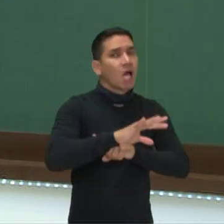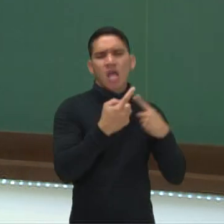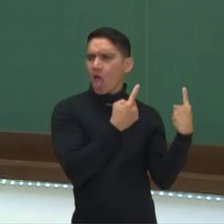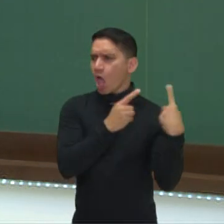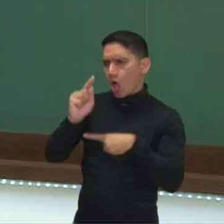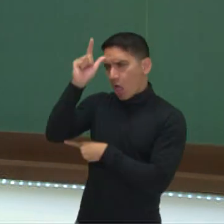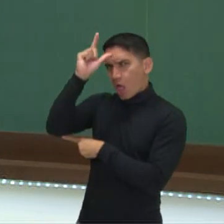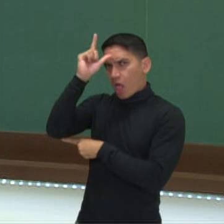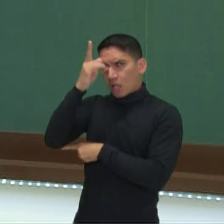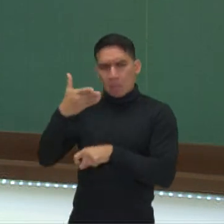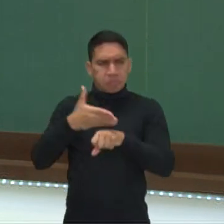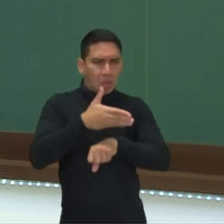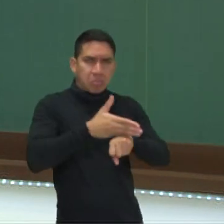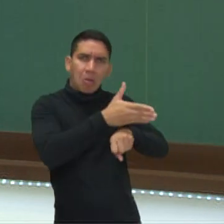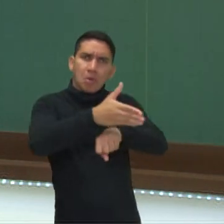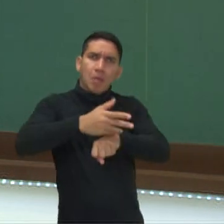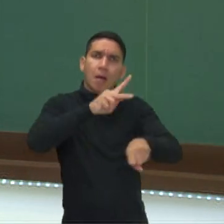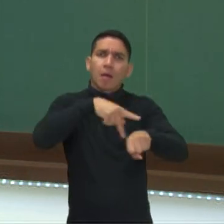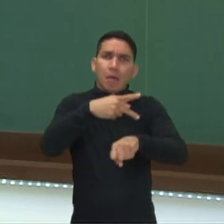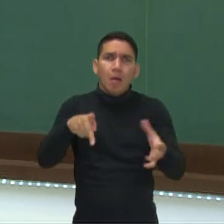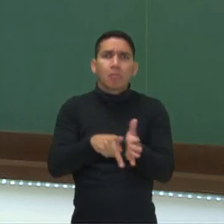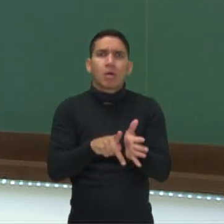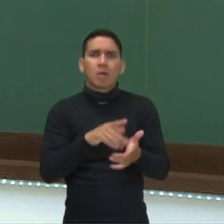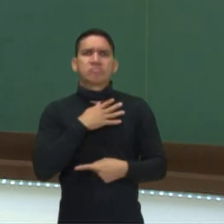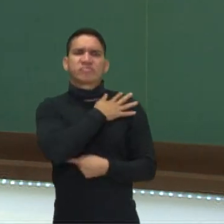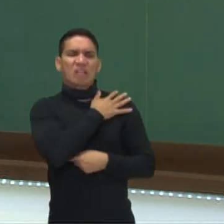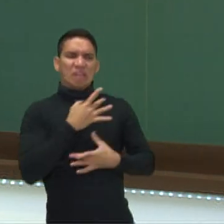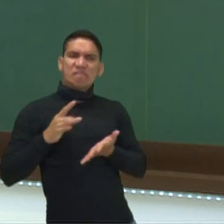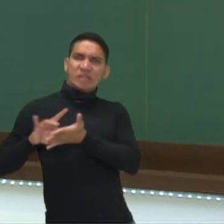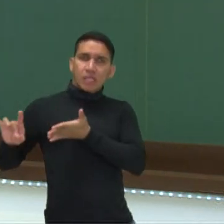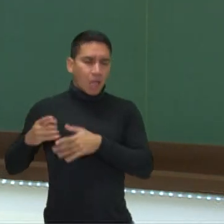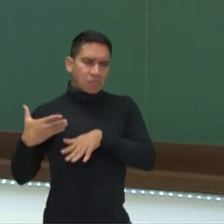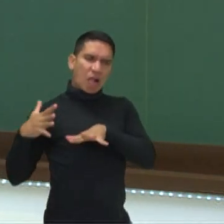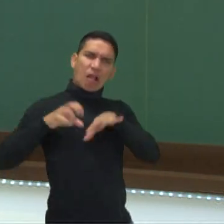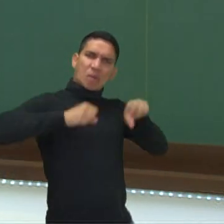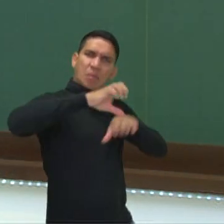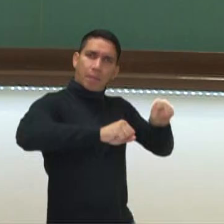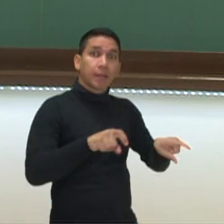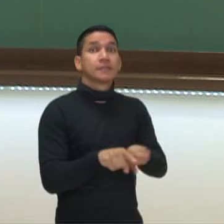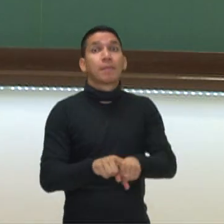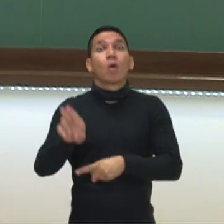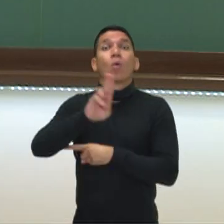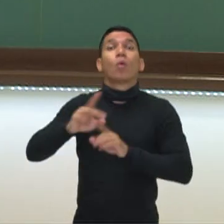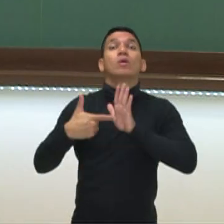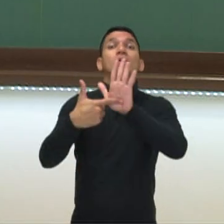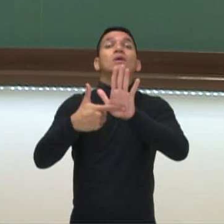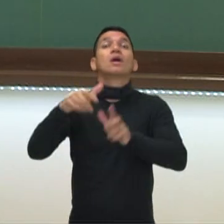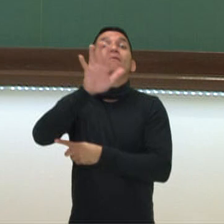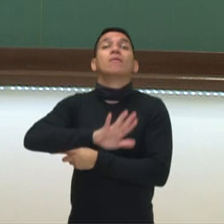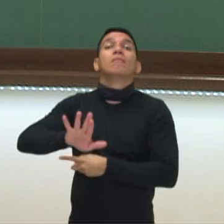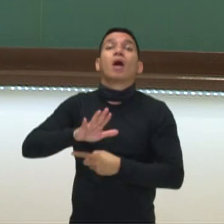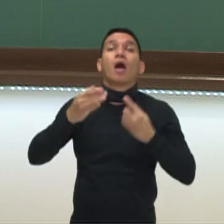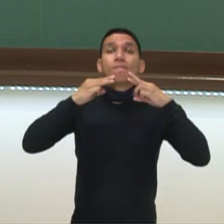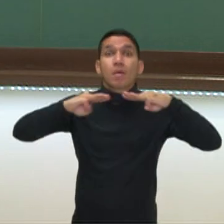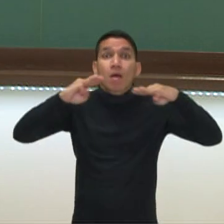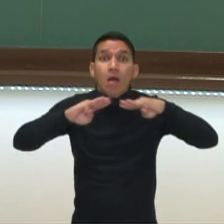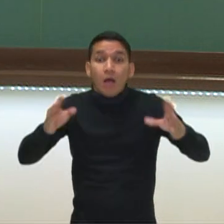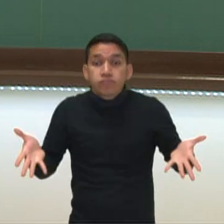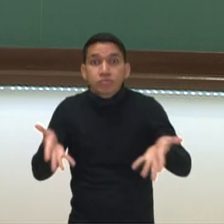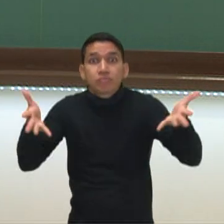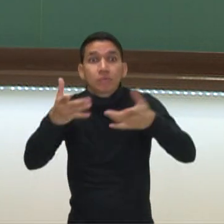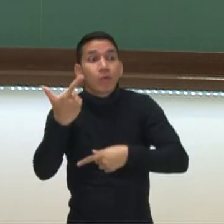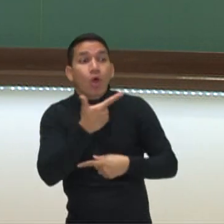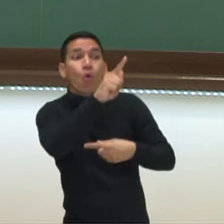à invasão de seus países por exércitos inimigos e, claro, o uso da imagem para fazer propaganda dessas ideias para